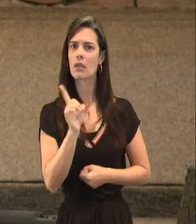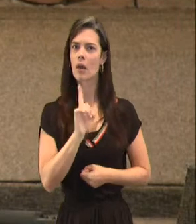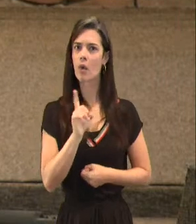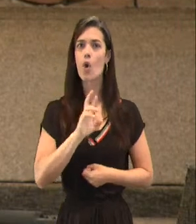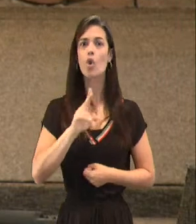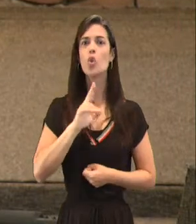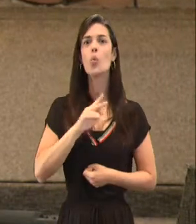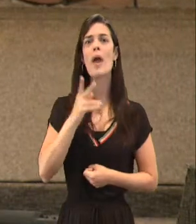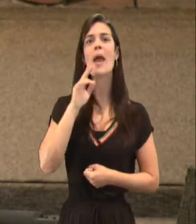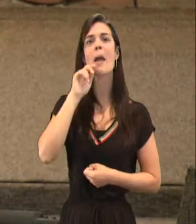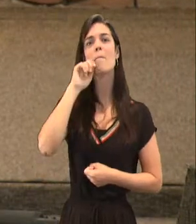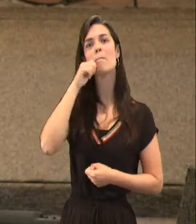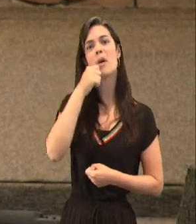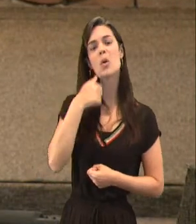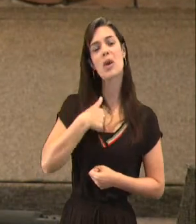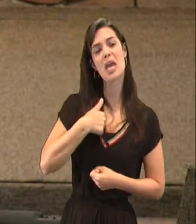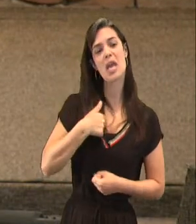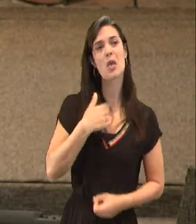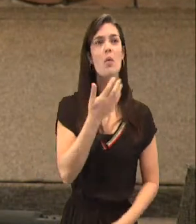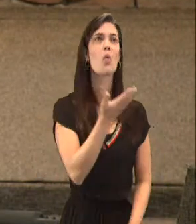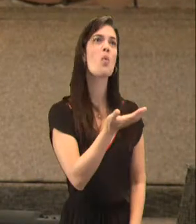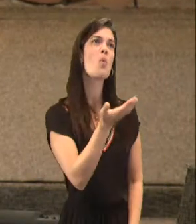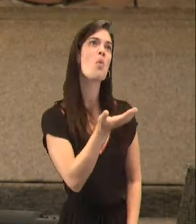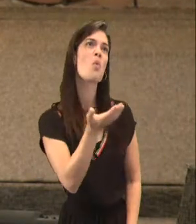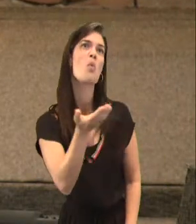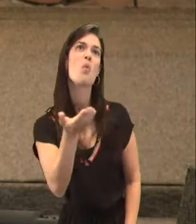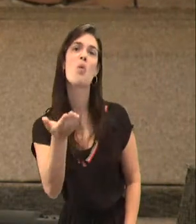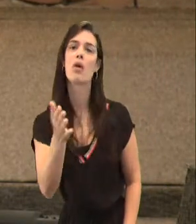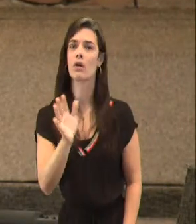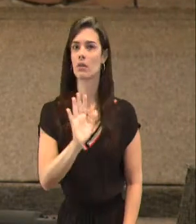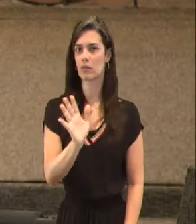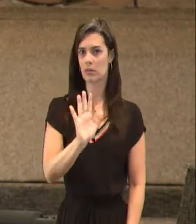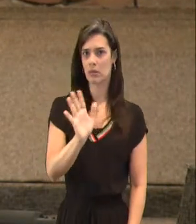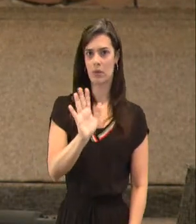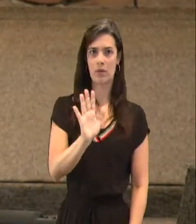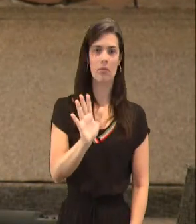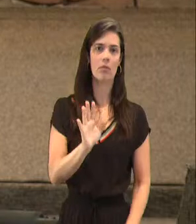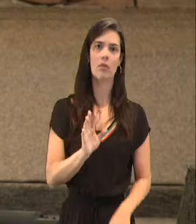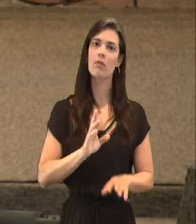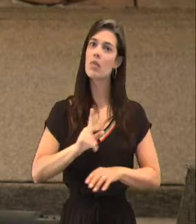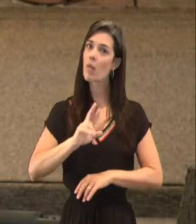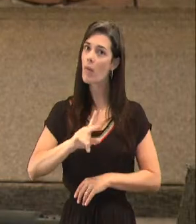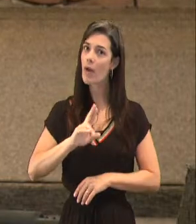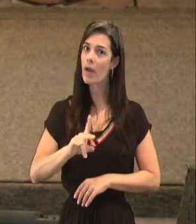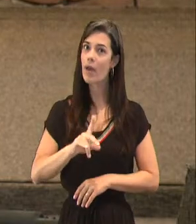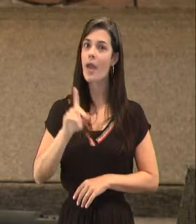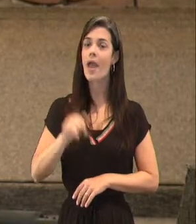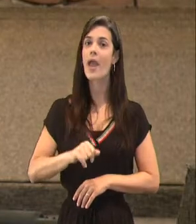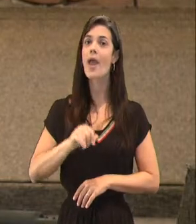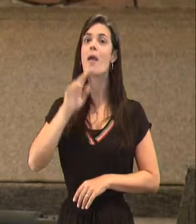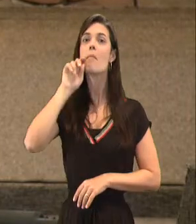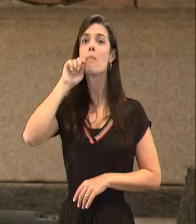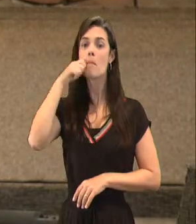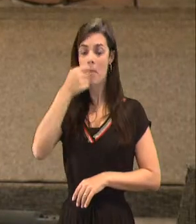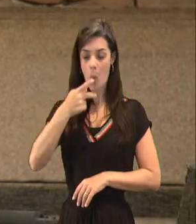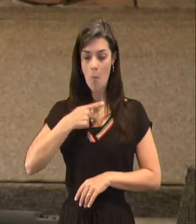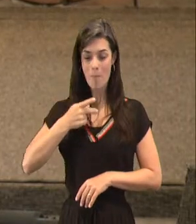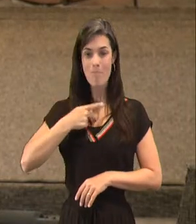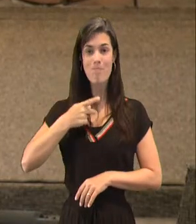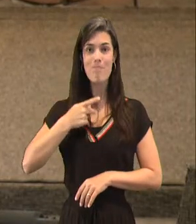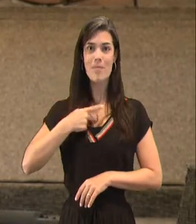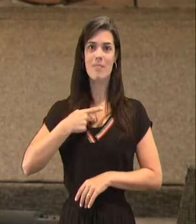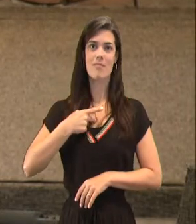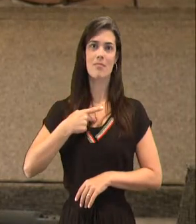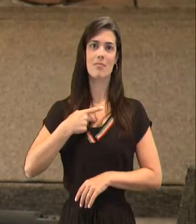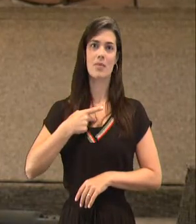20, 17, não é o pão da preguiça mencionado em Provérbios 31, 27, é o pão que nós